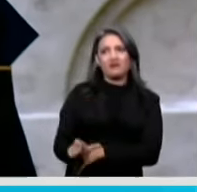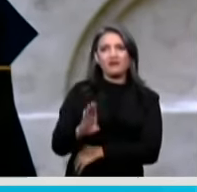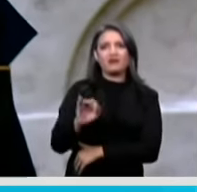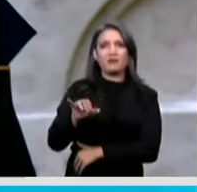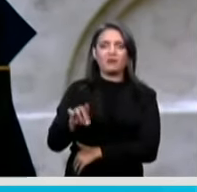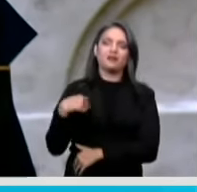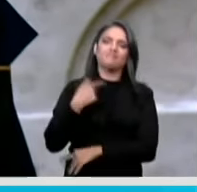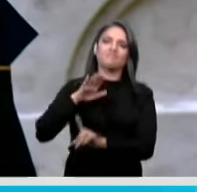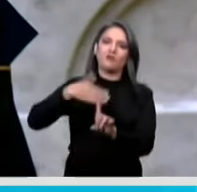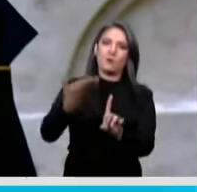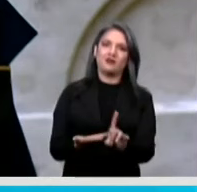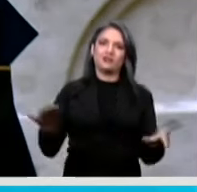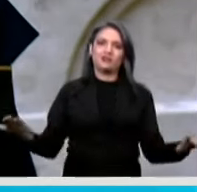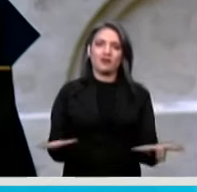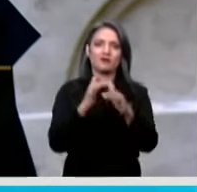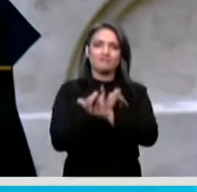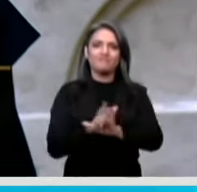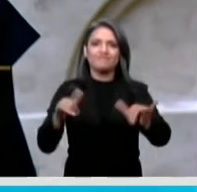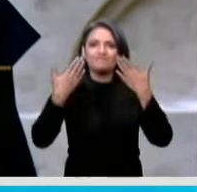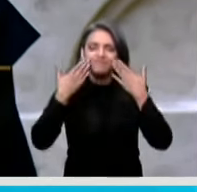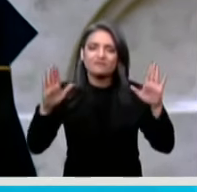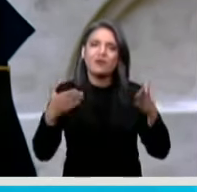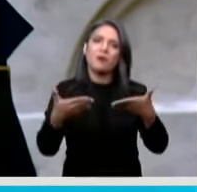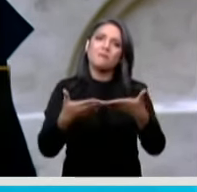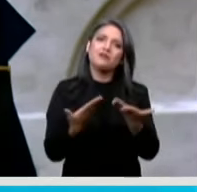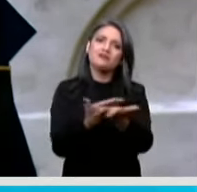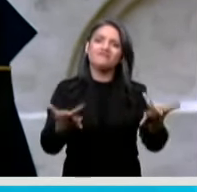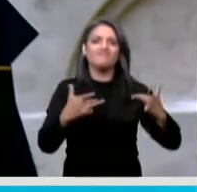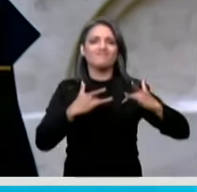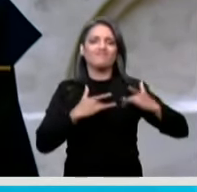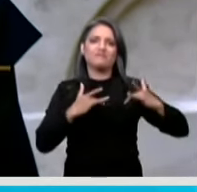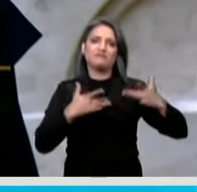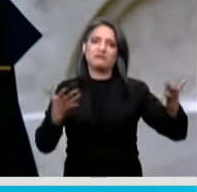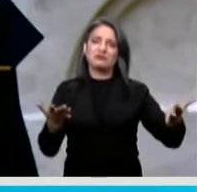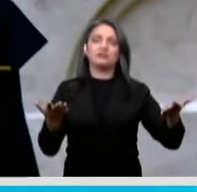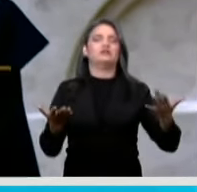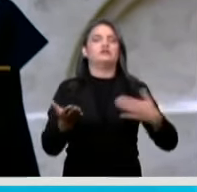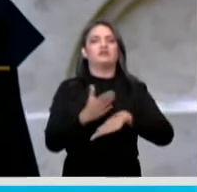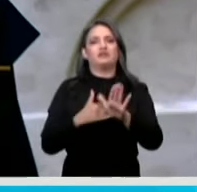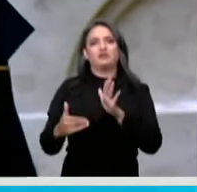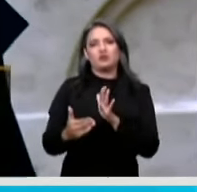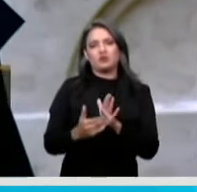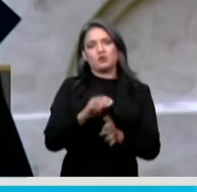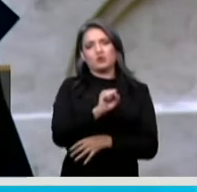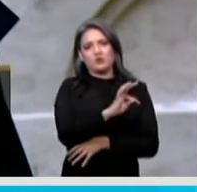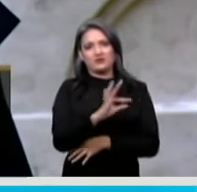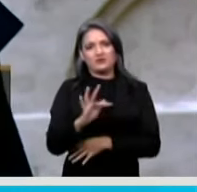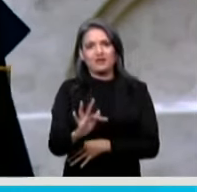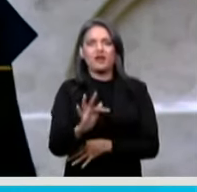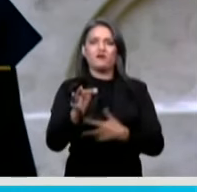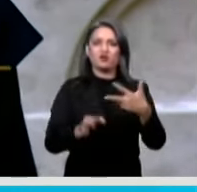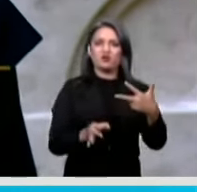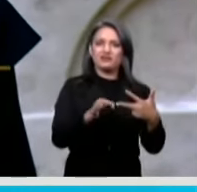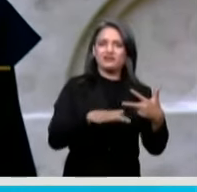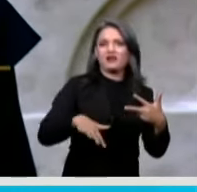com o povo devem falar muito mais nos processos e muito menos nas câmaras de televisão e você Leandro Ferreira aprovou